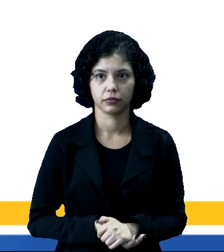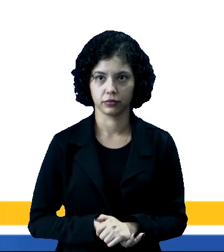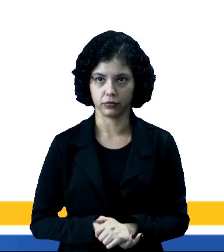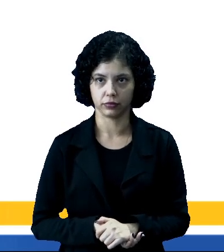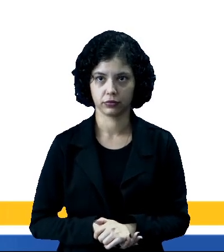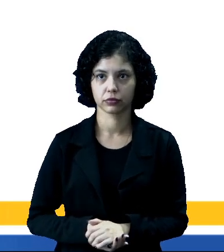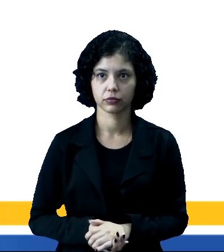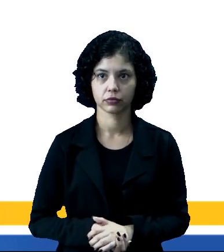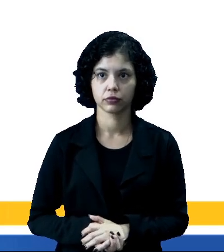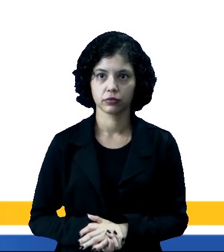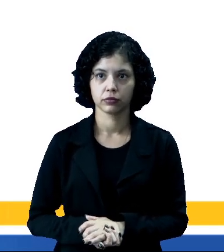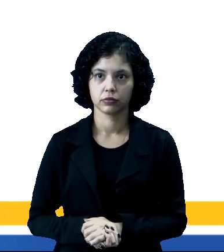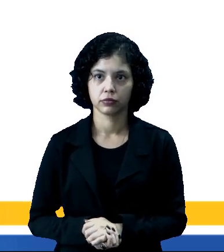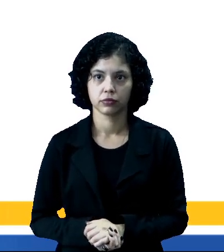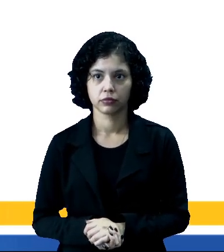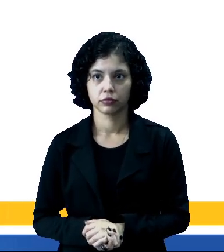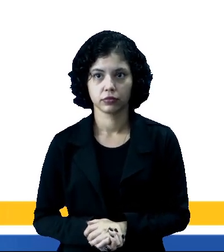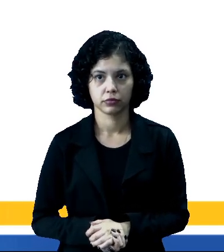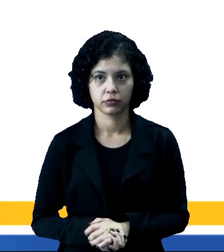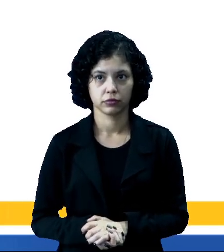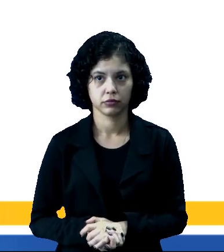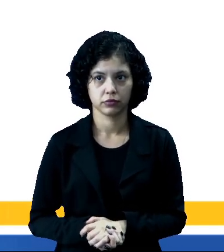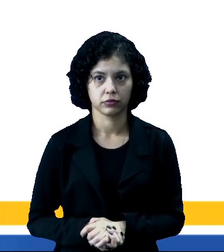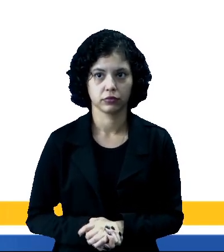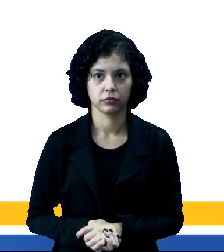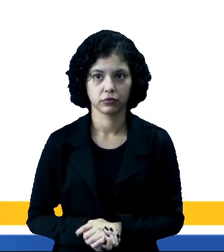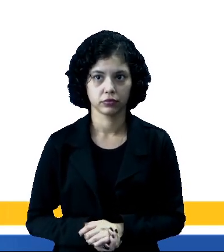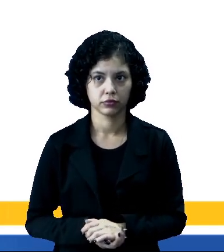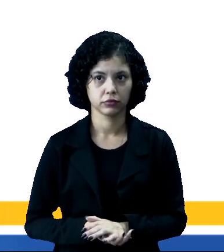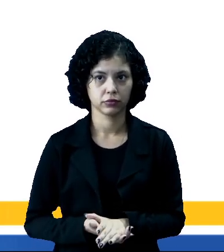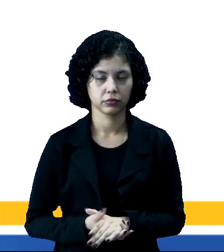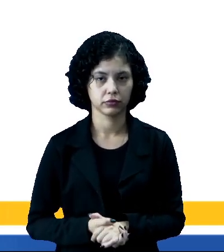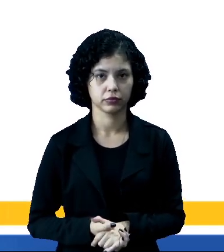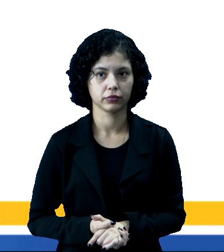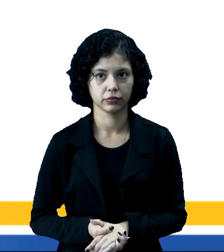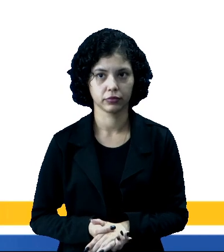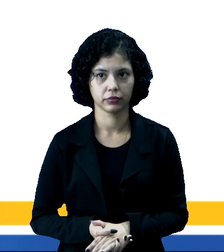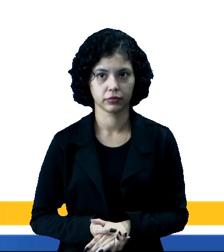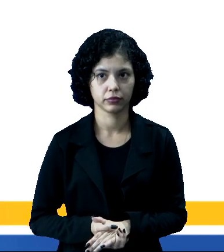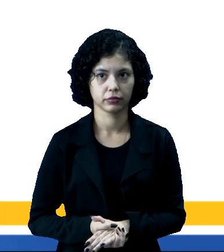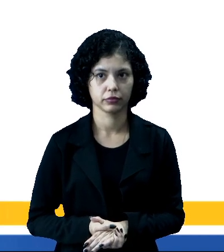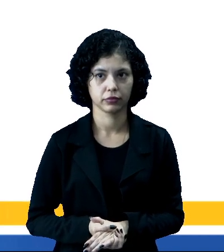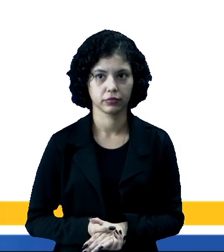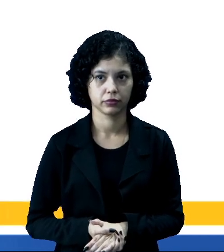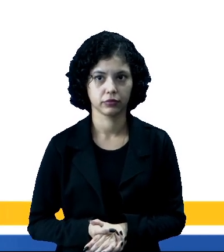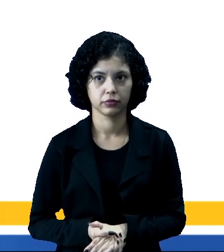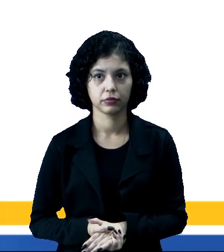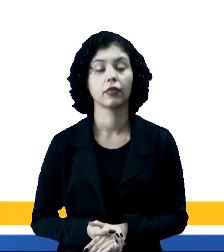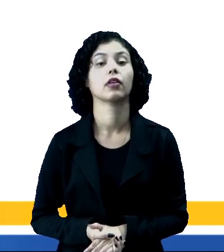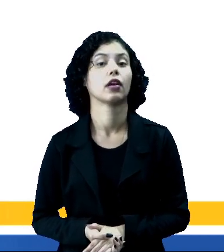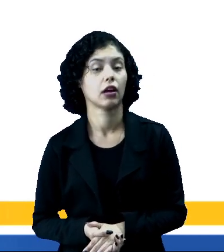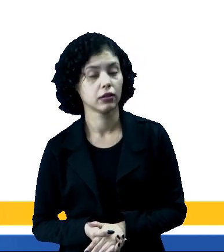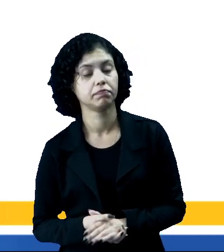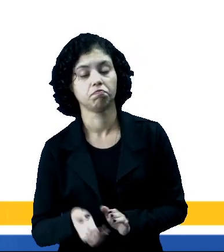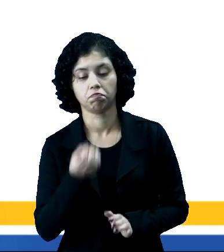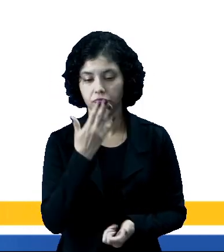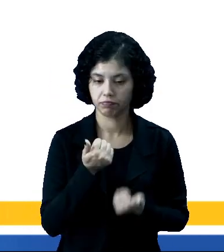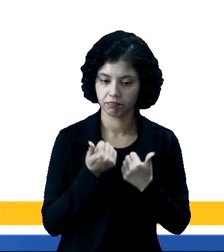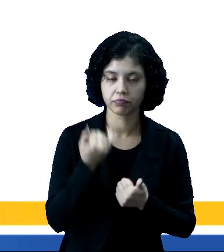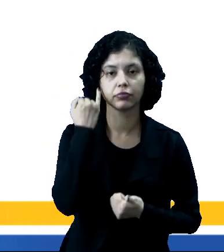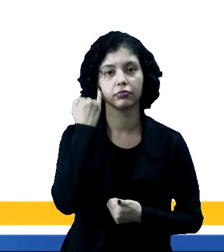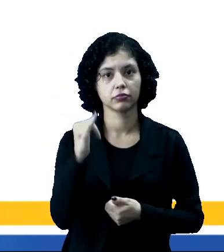ideia. Mejor no te contexto. Ele orou por la Carlita, por tu linda palavra de unir a madre. Ah, sim, filho, boa